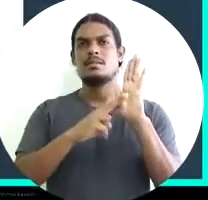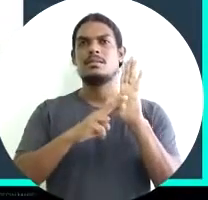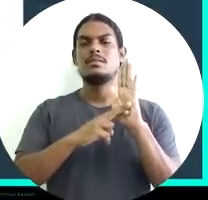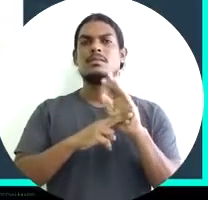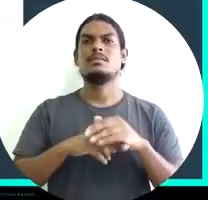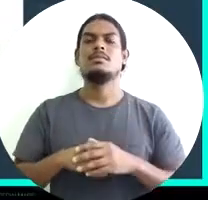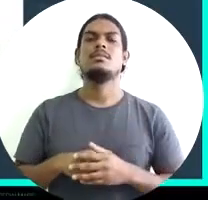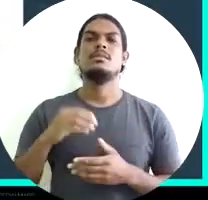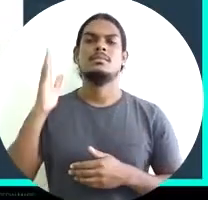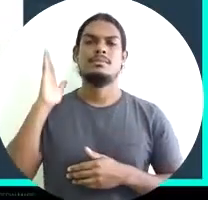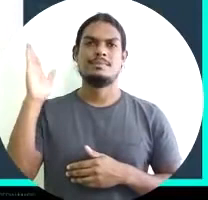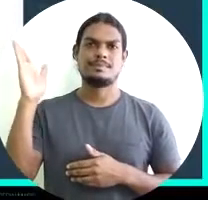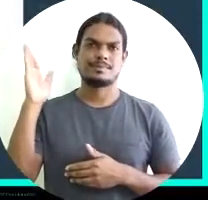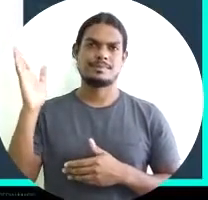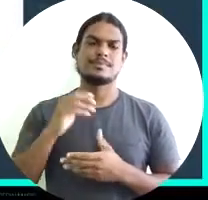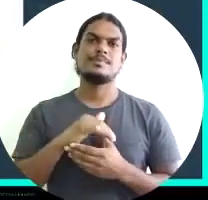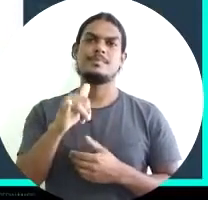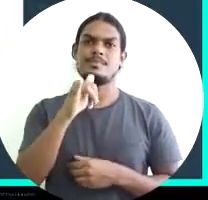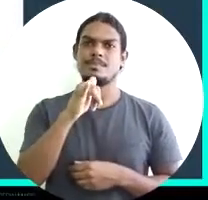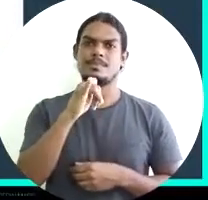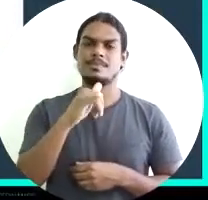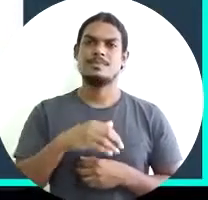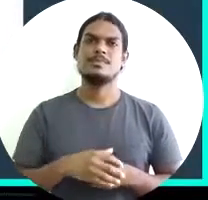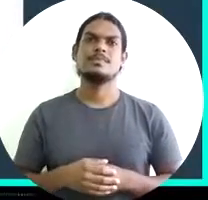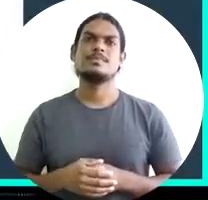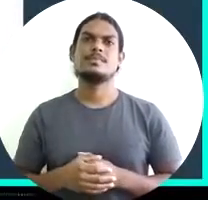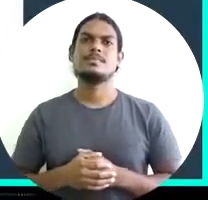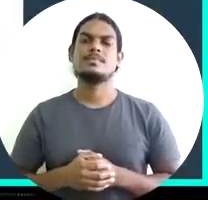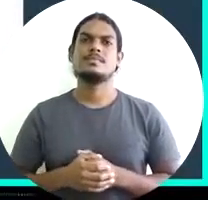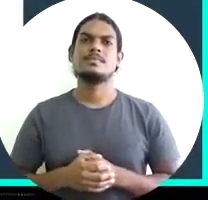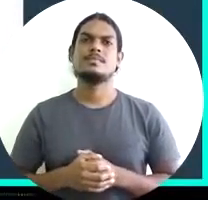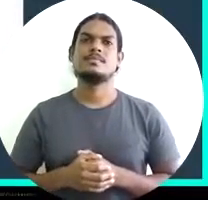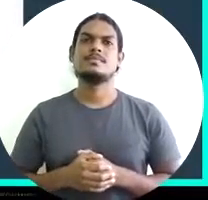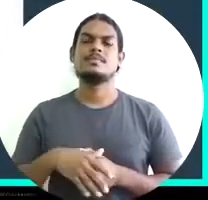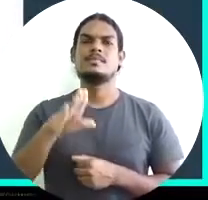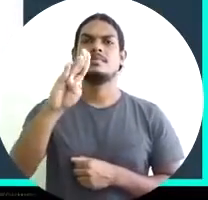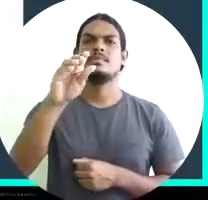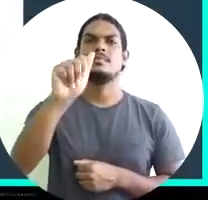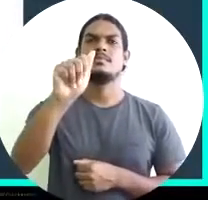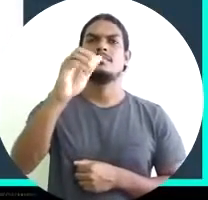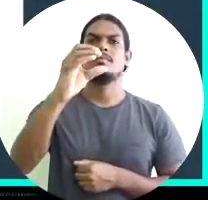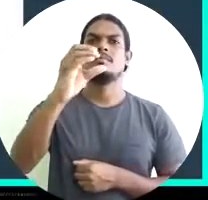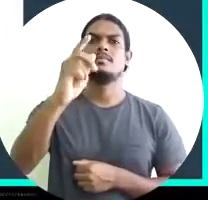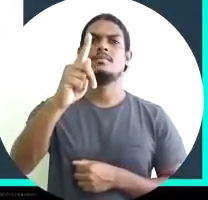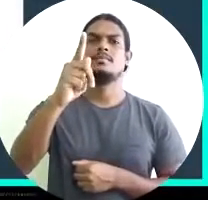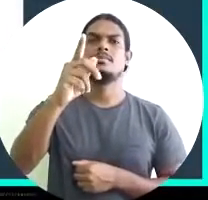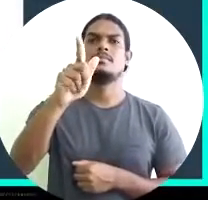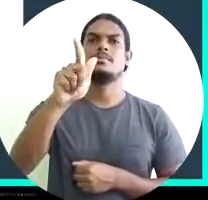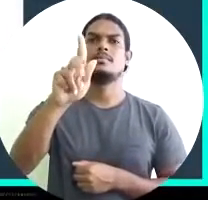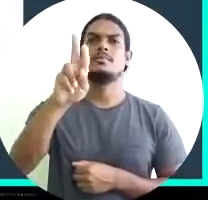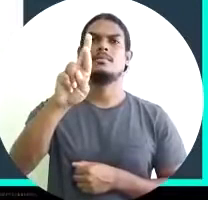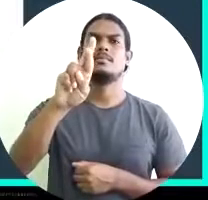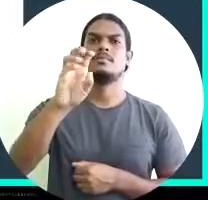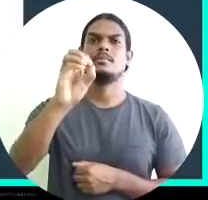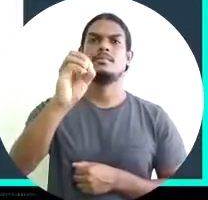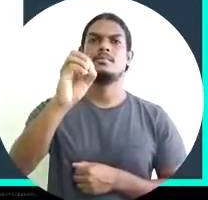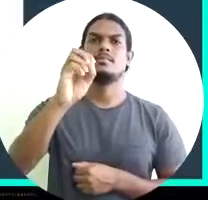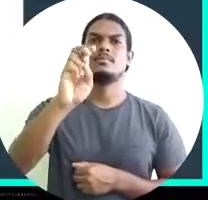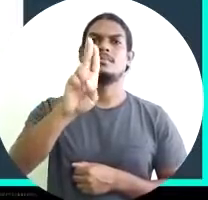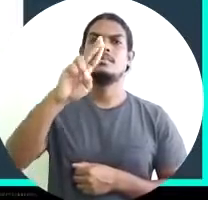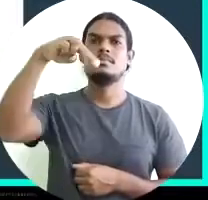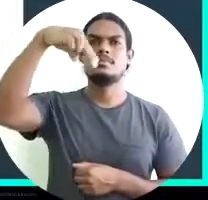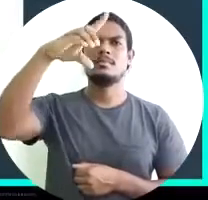tag body, a gente tem um exemplo de background, da regra de background. Então, observe que foi